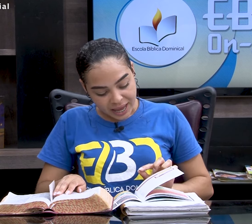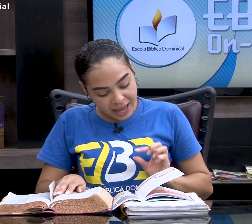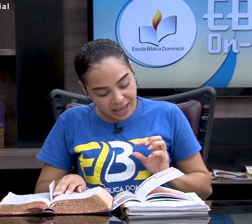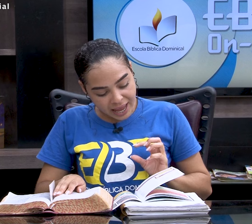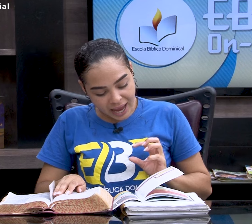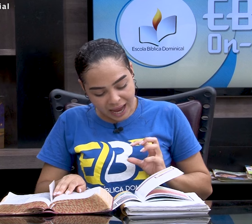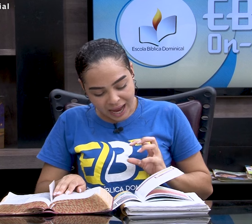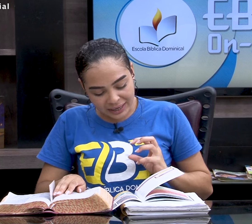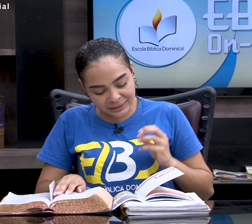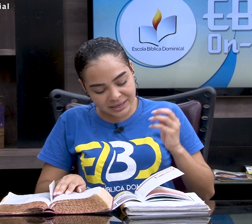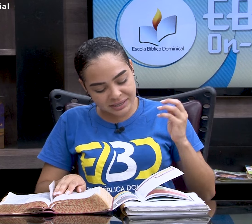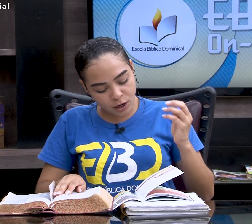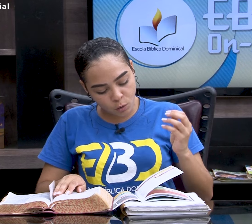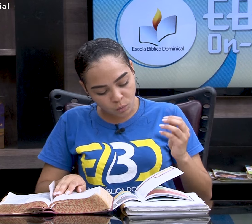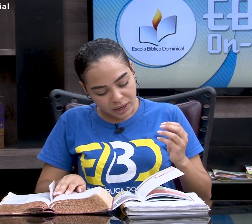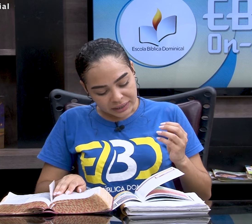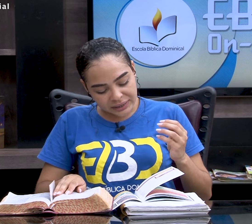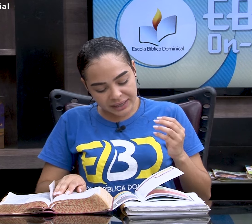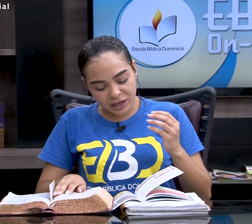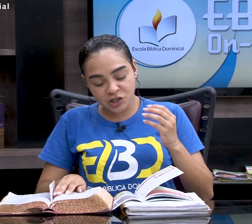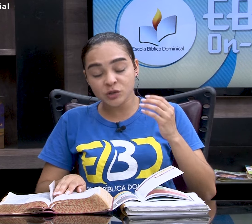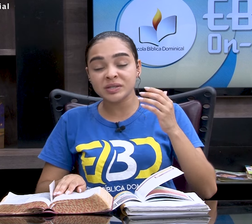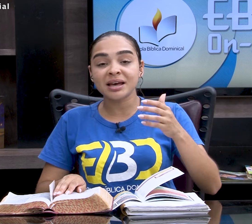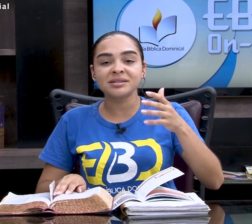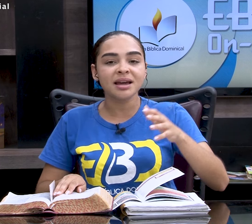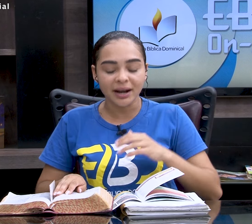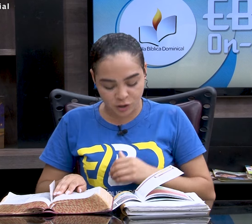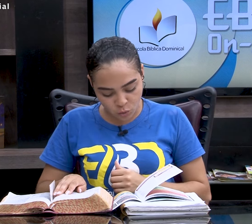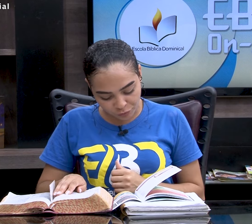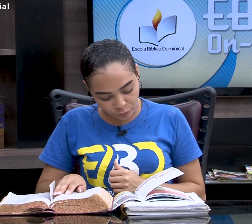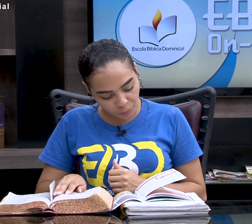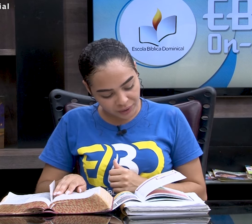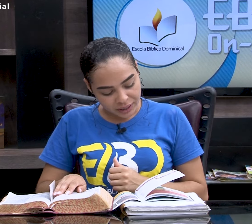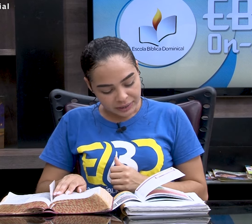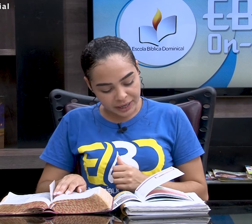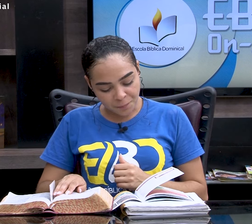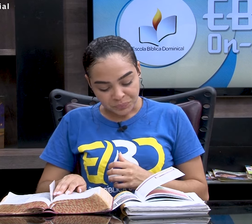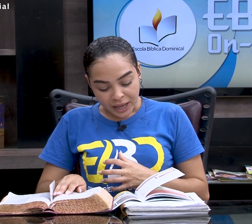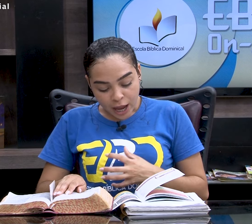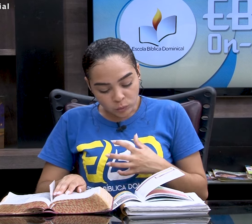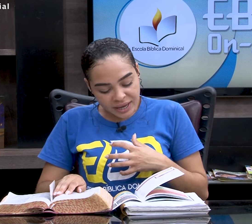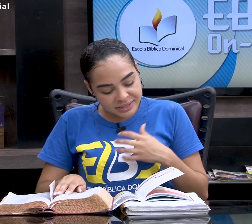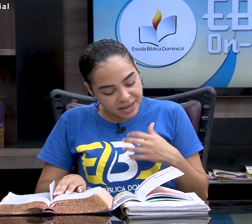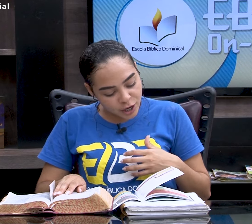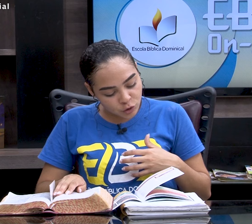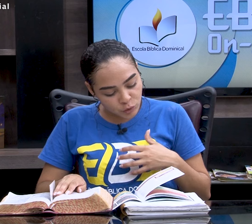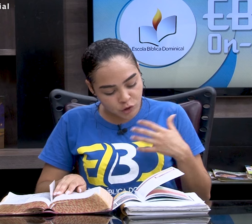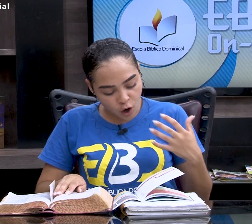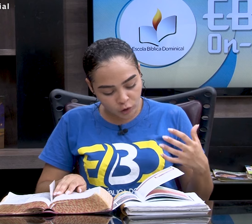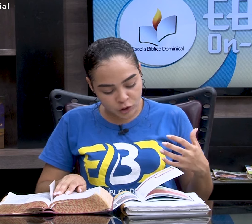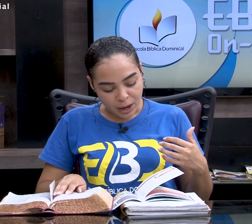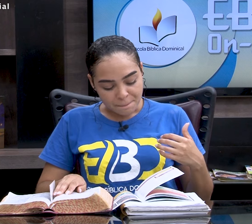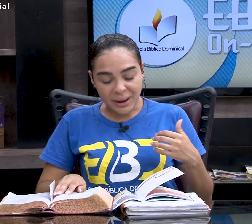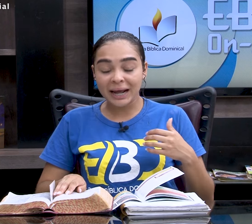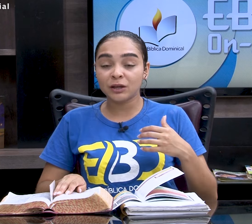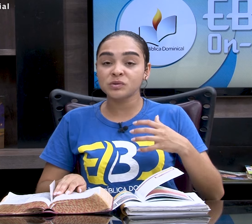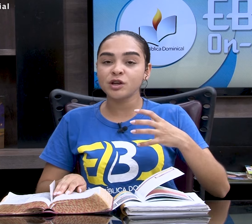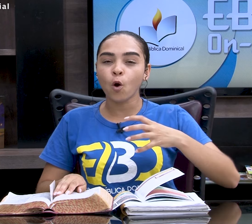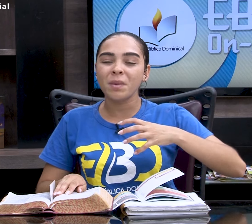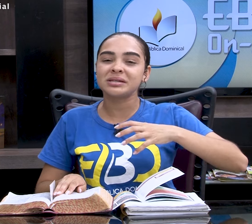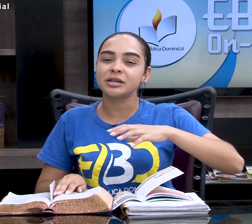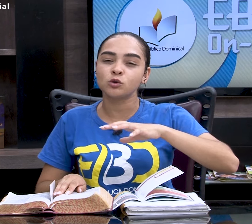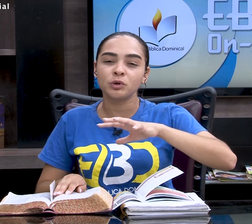é a intenção de Jesus saciar a sua fome né é o desejo dos olhos para